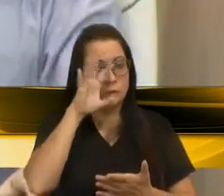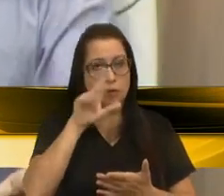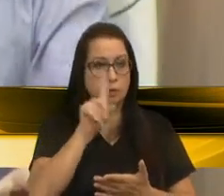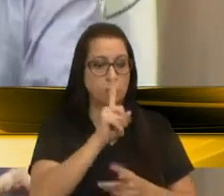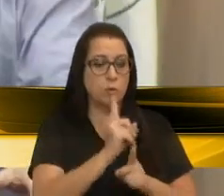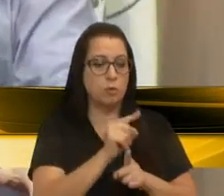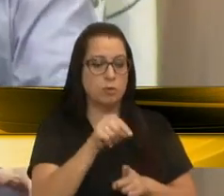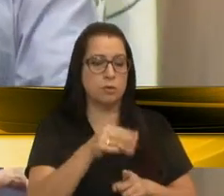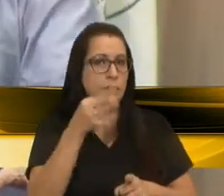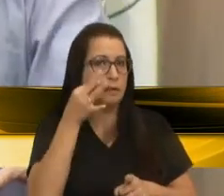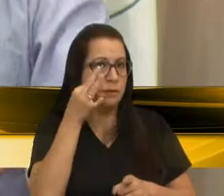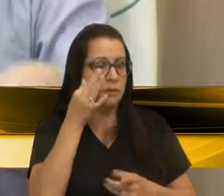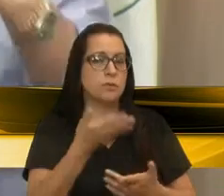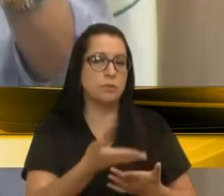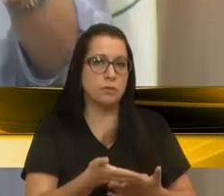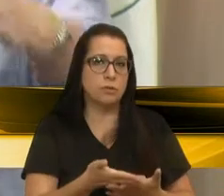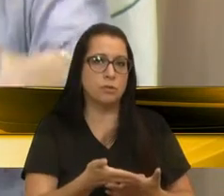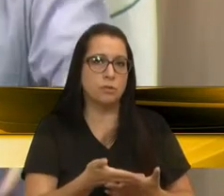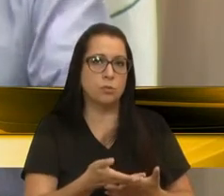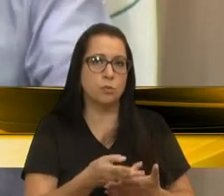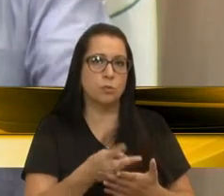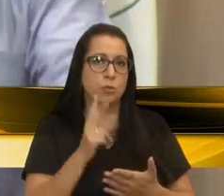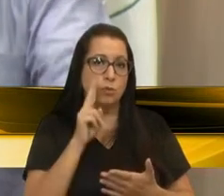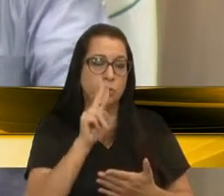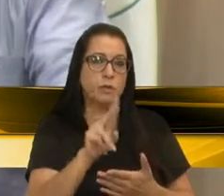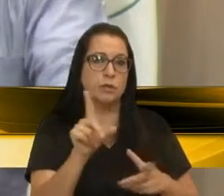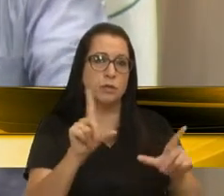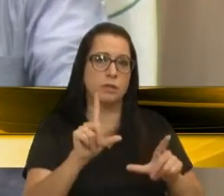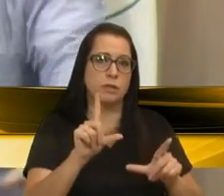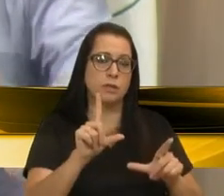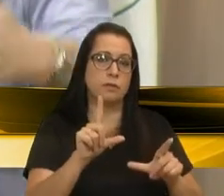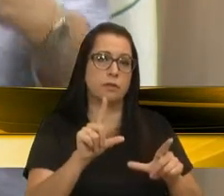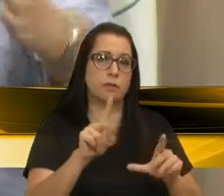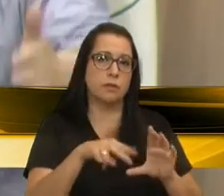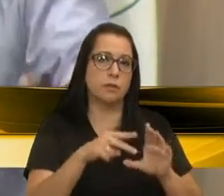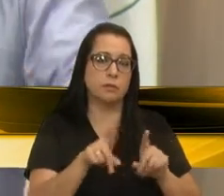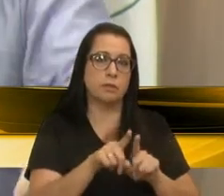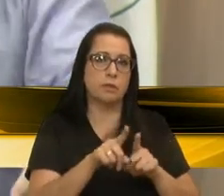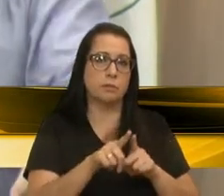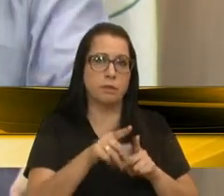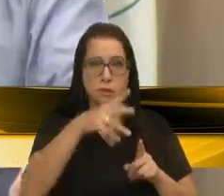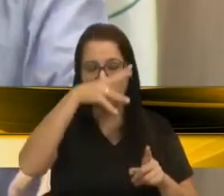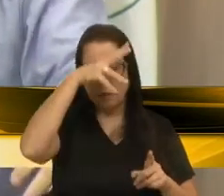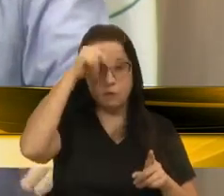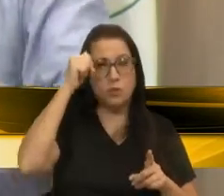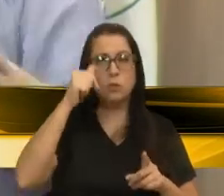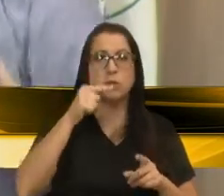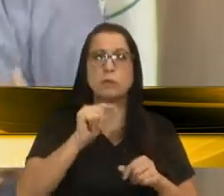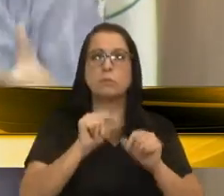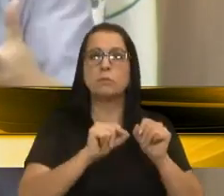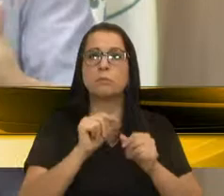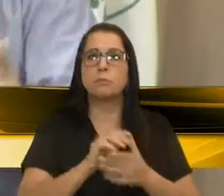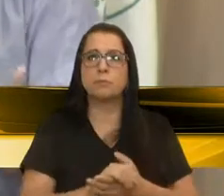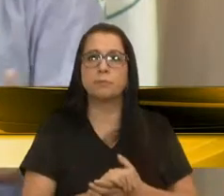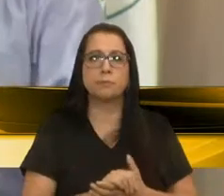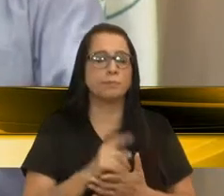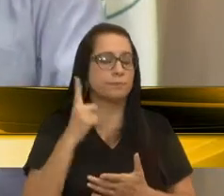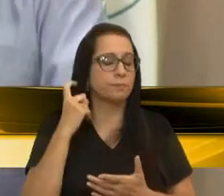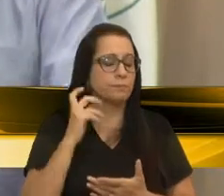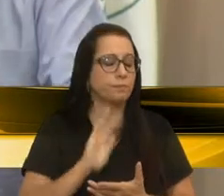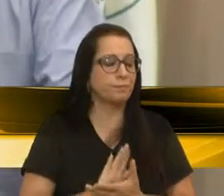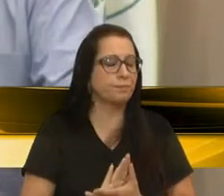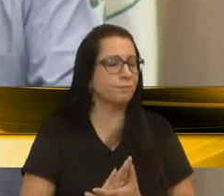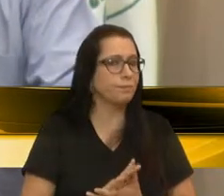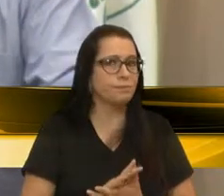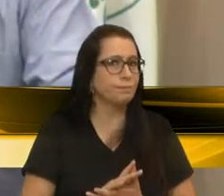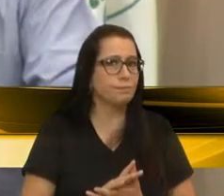encontra aqui, mas aos que nos assistem pela TV Câmara, e acho ao Executivo, como uma questão